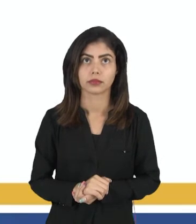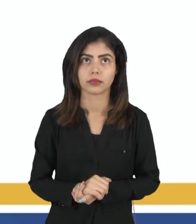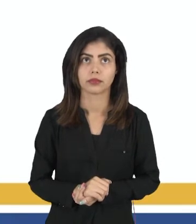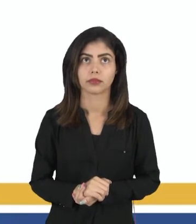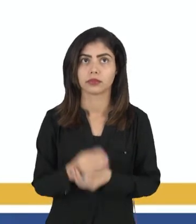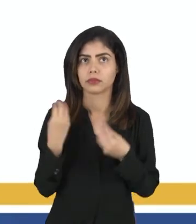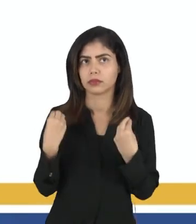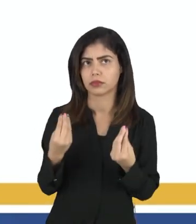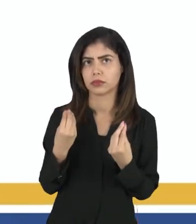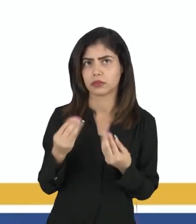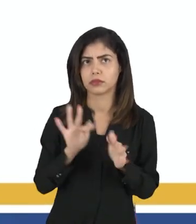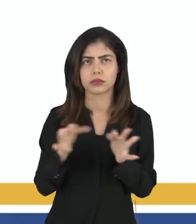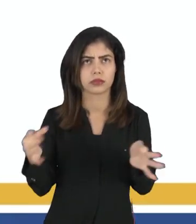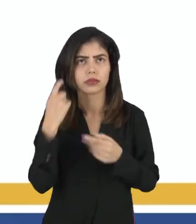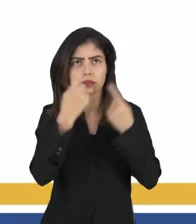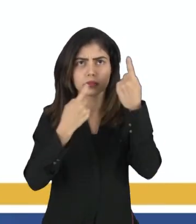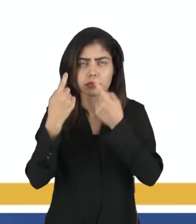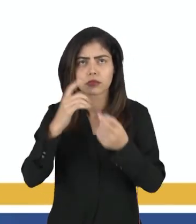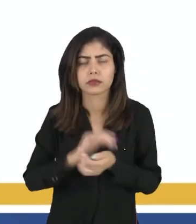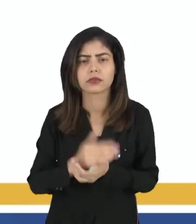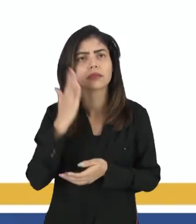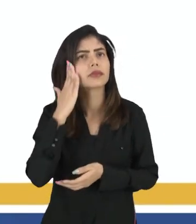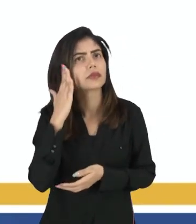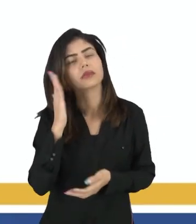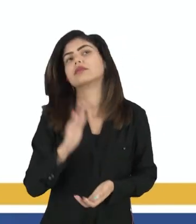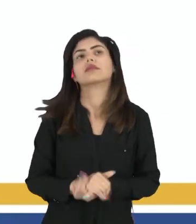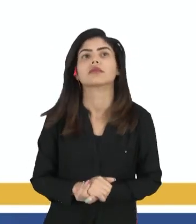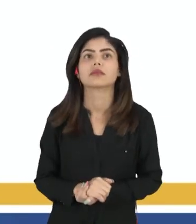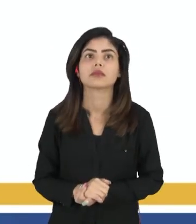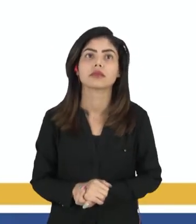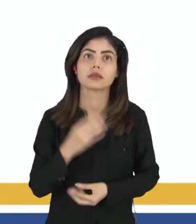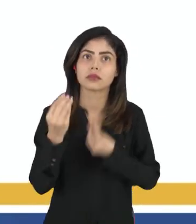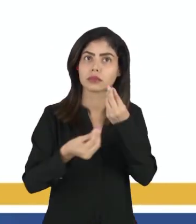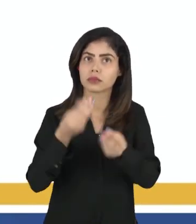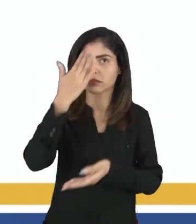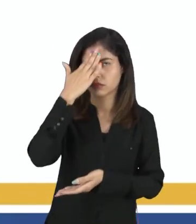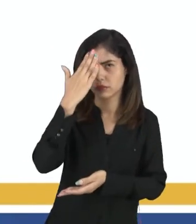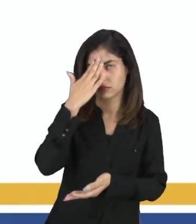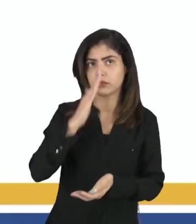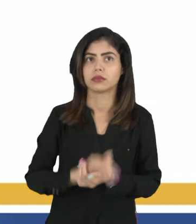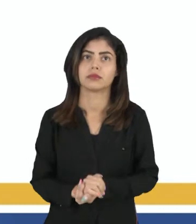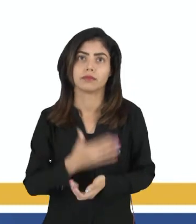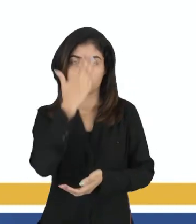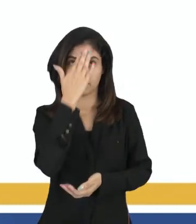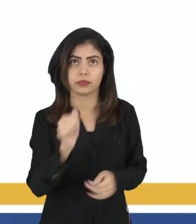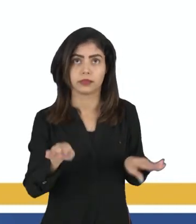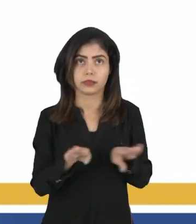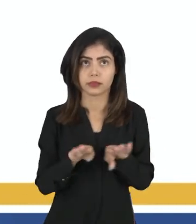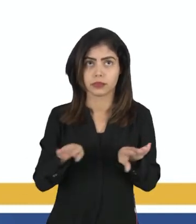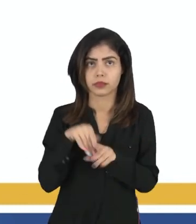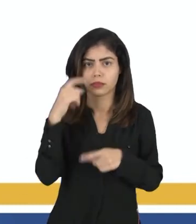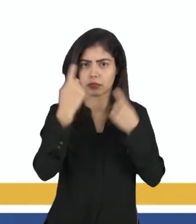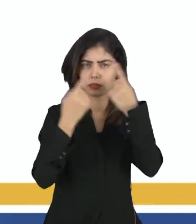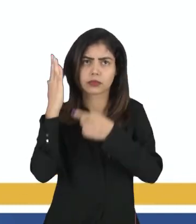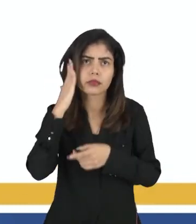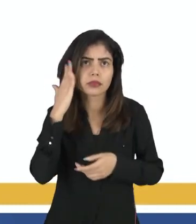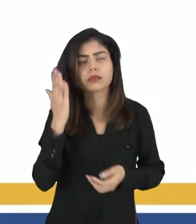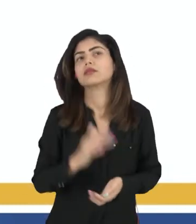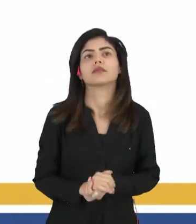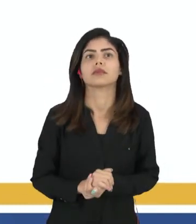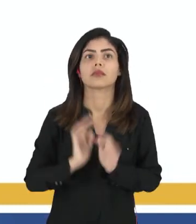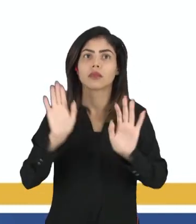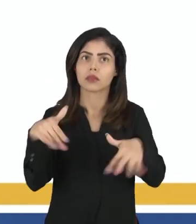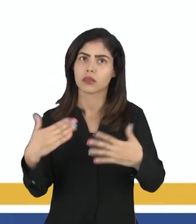que sirven as frases ou expressões que revelam entendimento. Como também se conhecem as expressões de